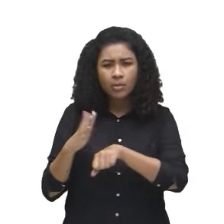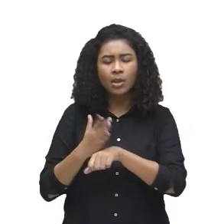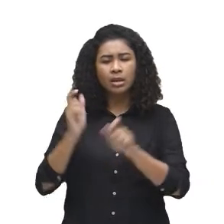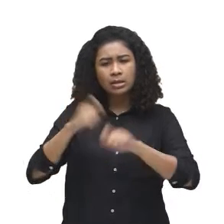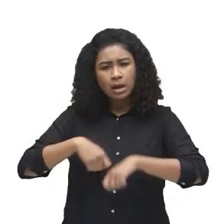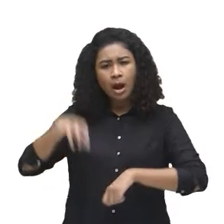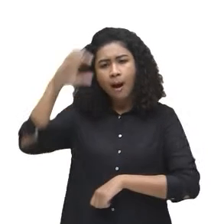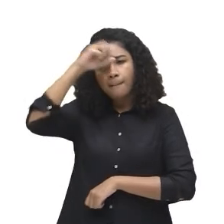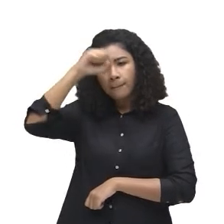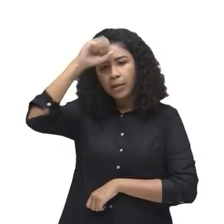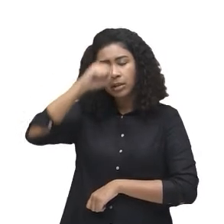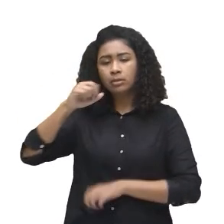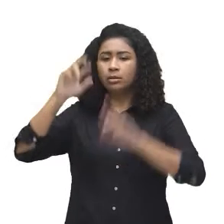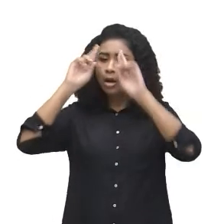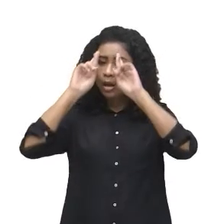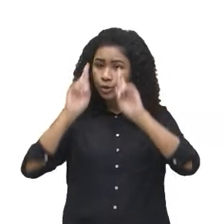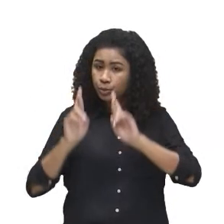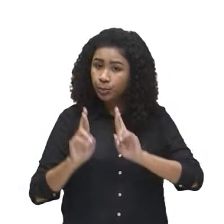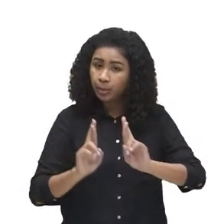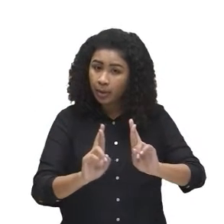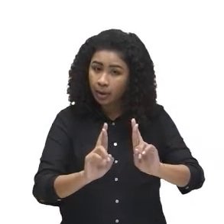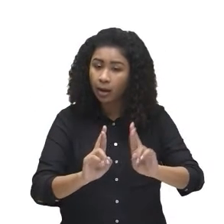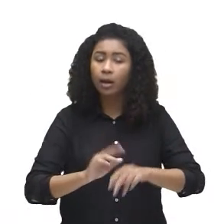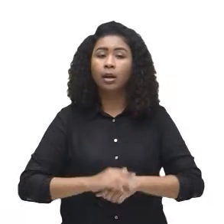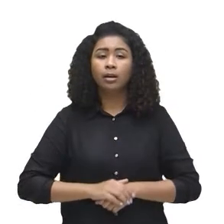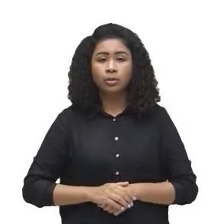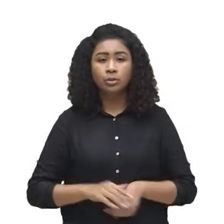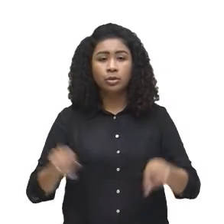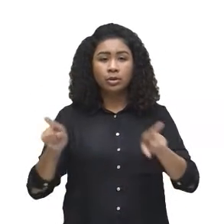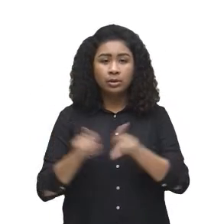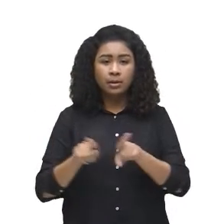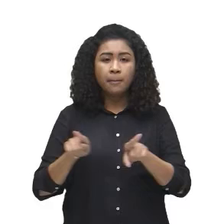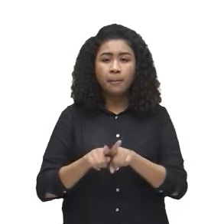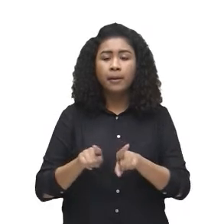outro, disciplina física e mental,